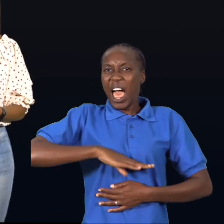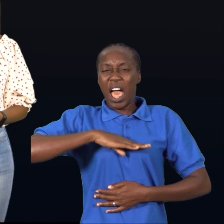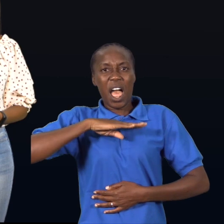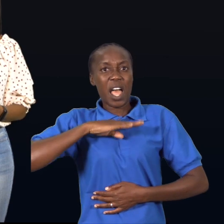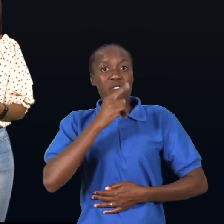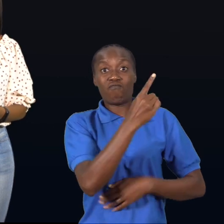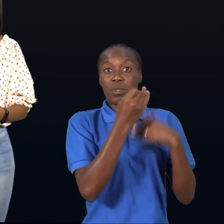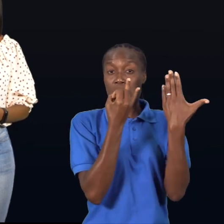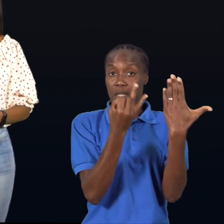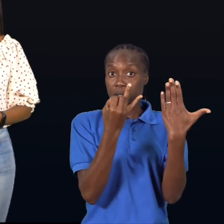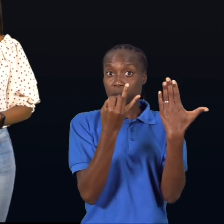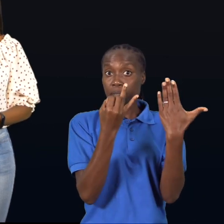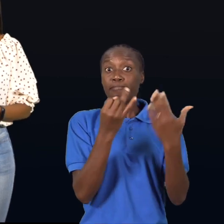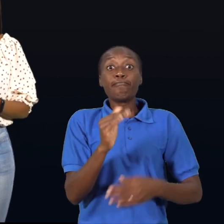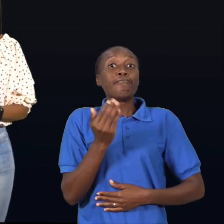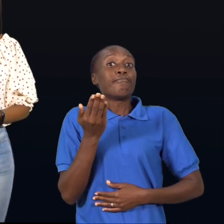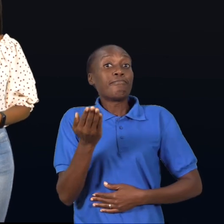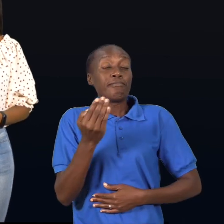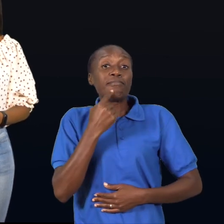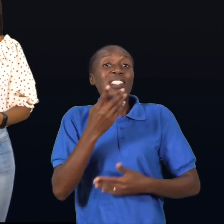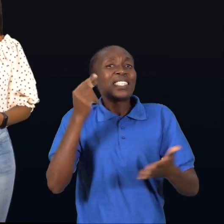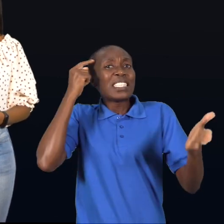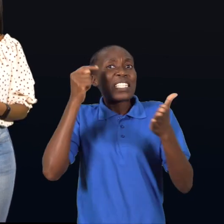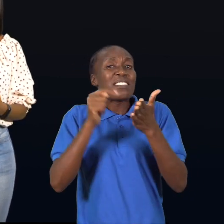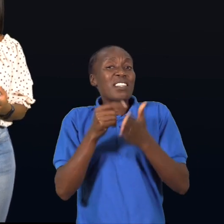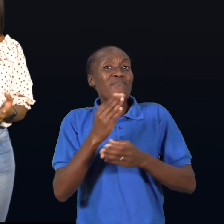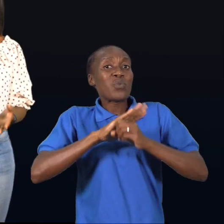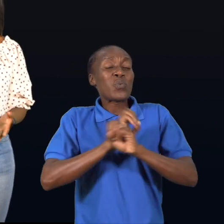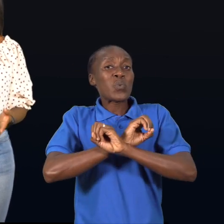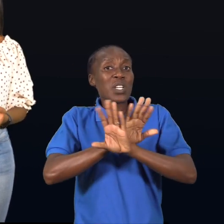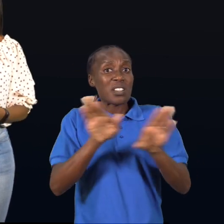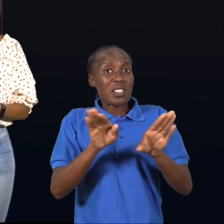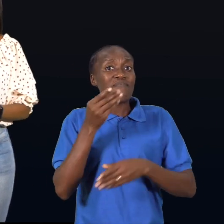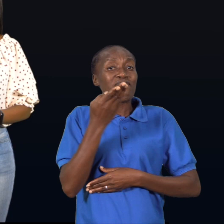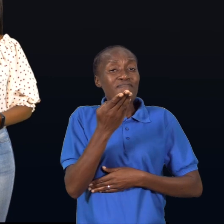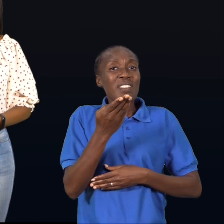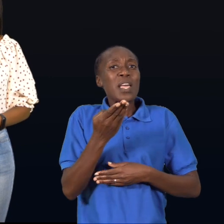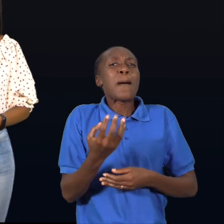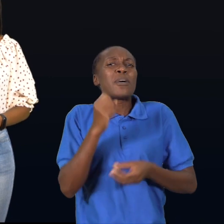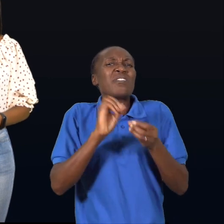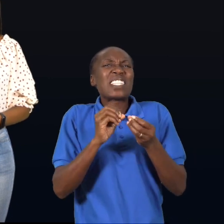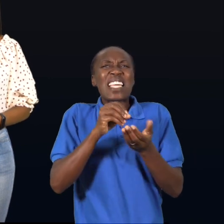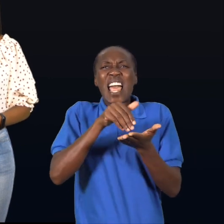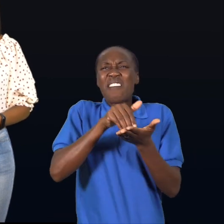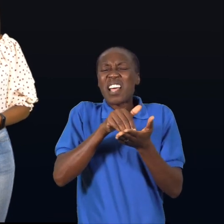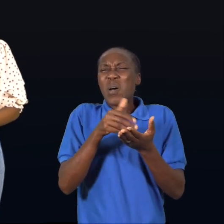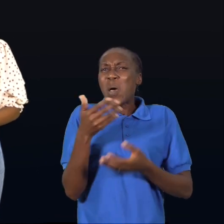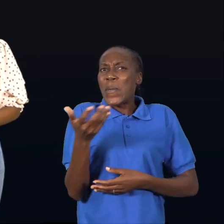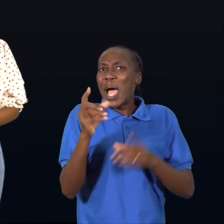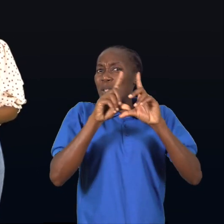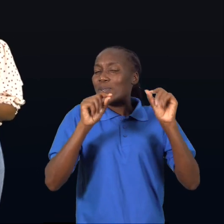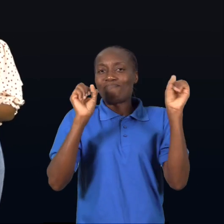média de idades de 17 anos, tal não significa que o novo coronavírus deve ser encarado de ânimo leve.